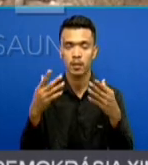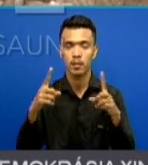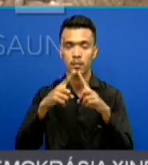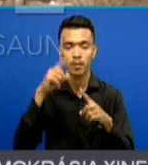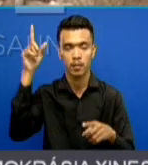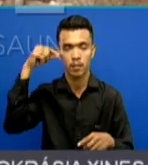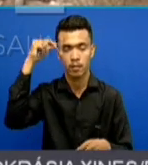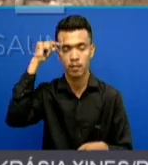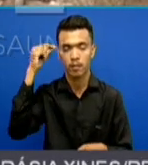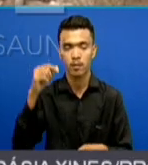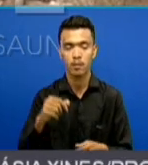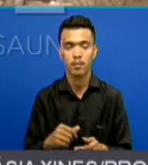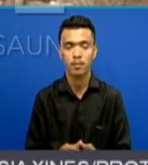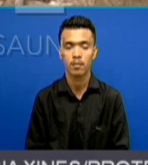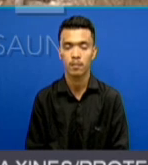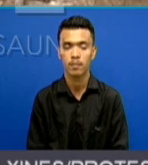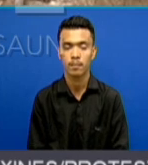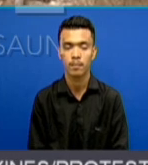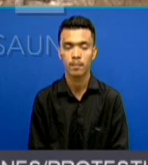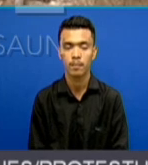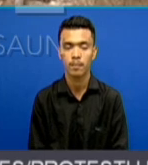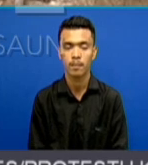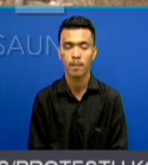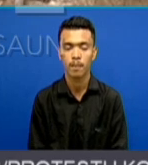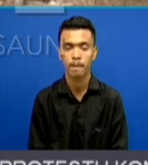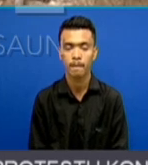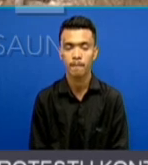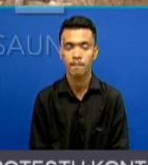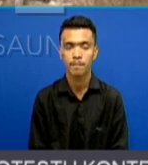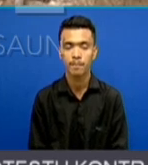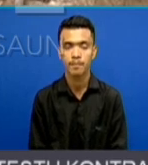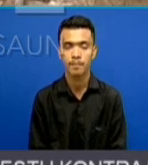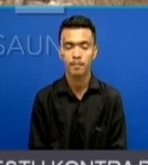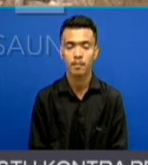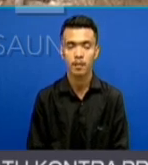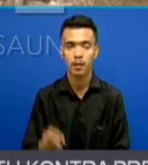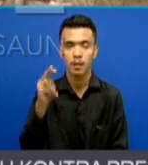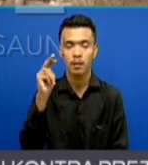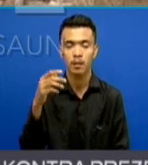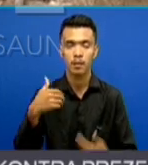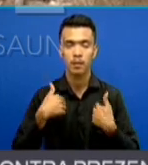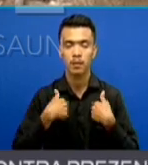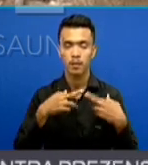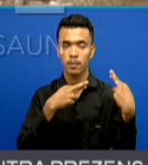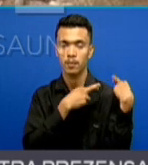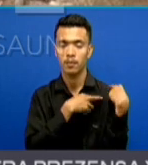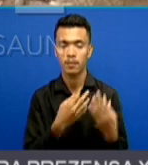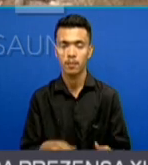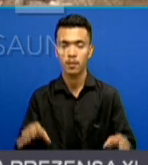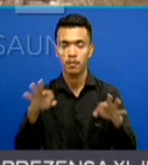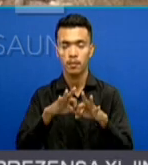governo tamba qual é a cona ba estrada rural ne ia ninia papel importante teve tamba